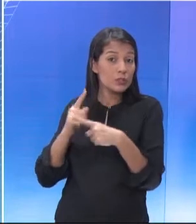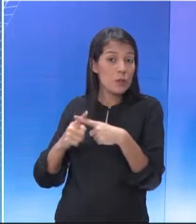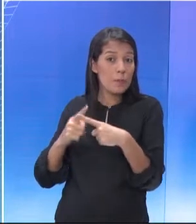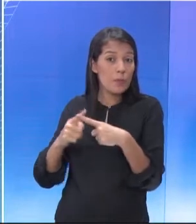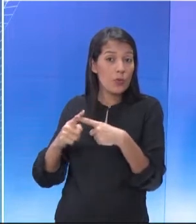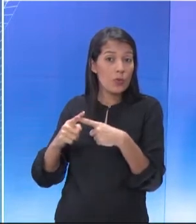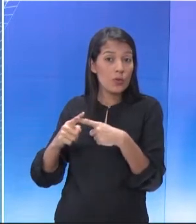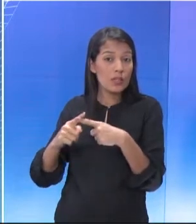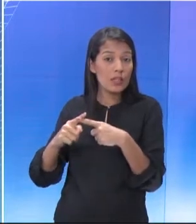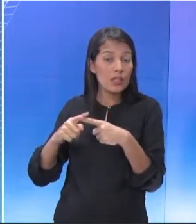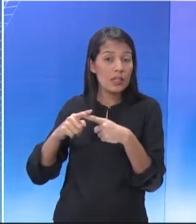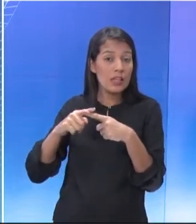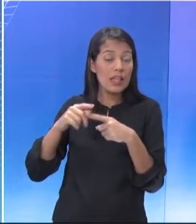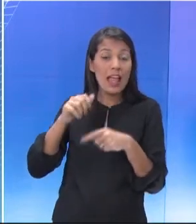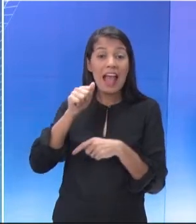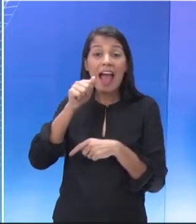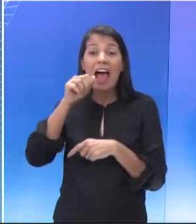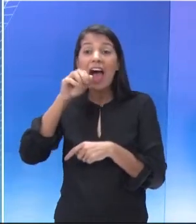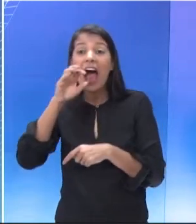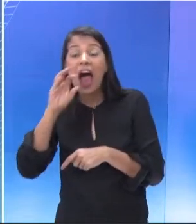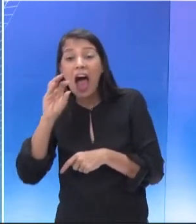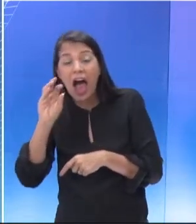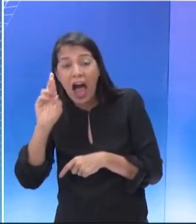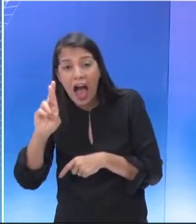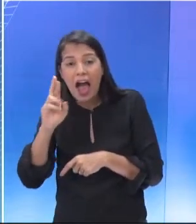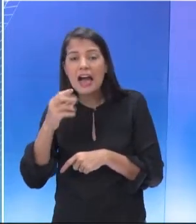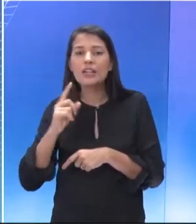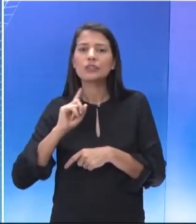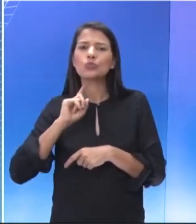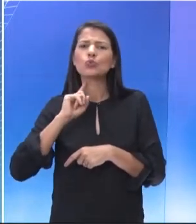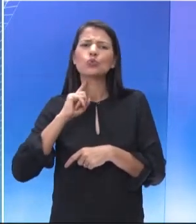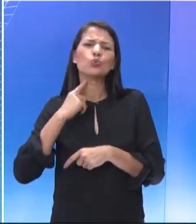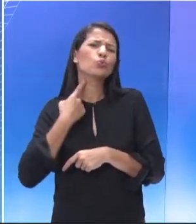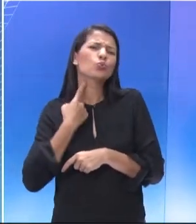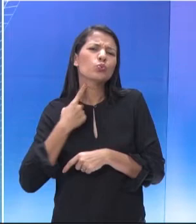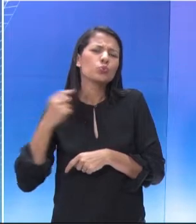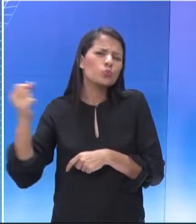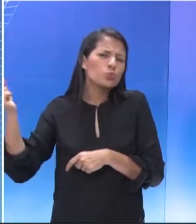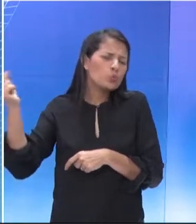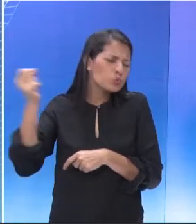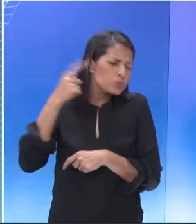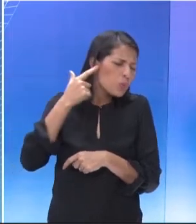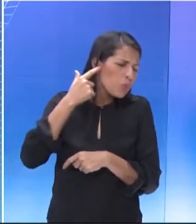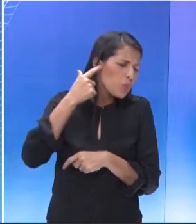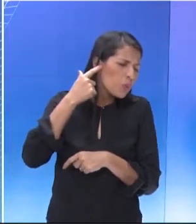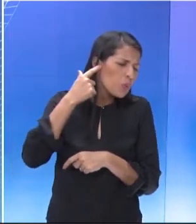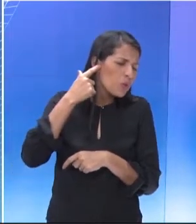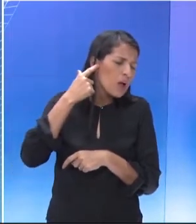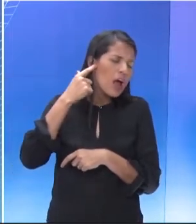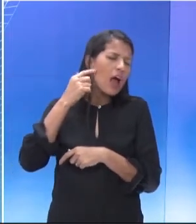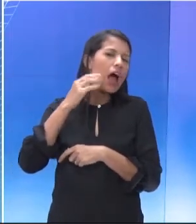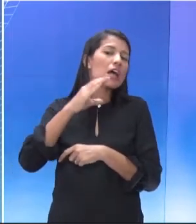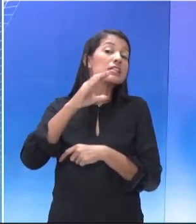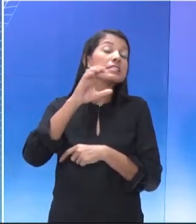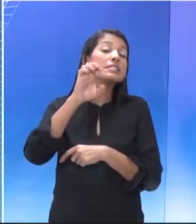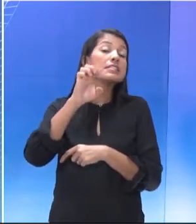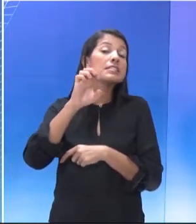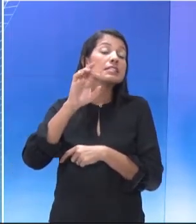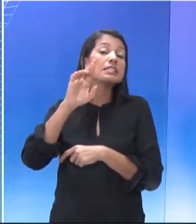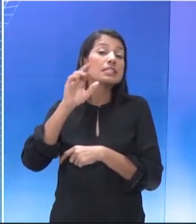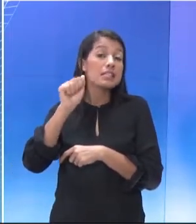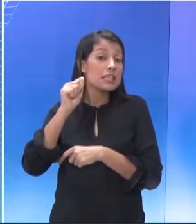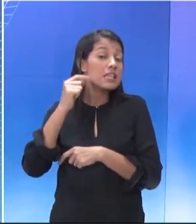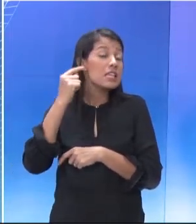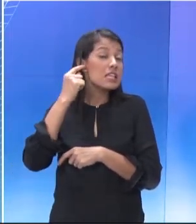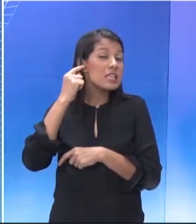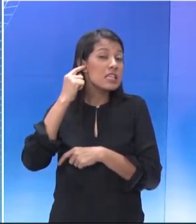estão dispersas no ar e que está passando ali pelo seu ouvido. Então ela vai reter. Então quanto mais você está